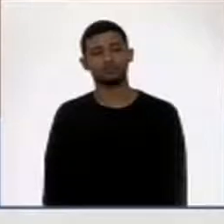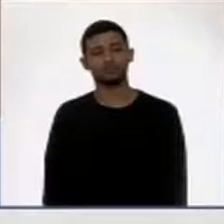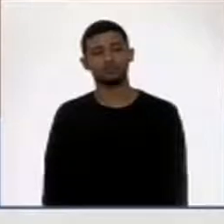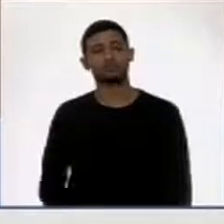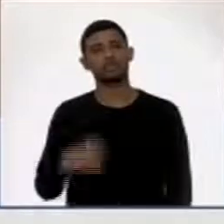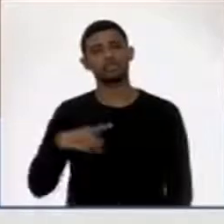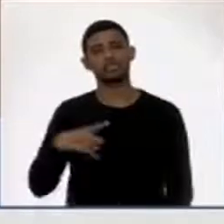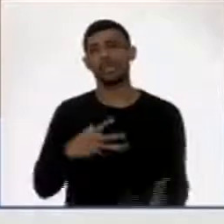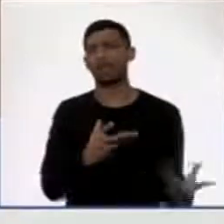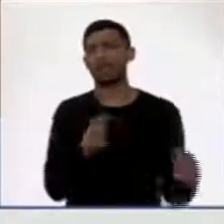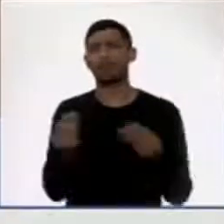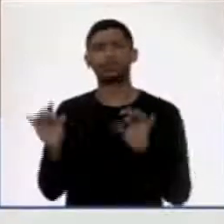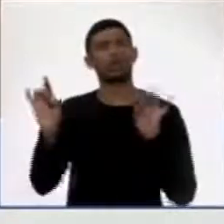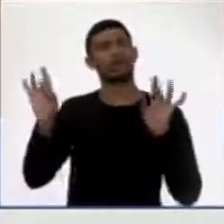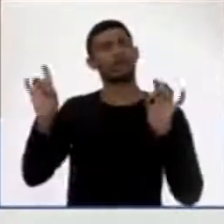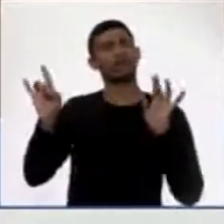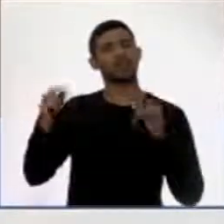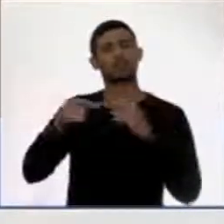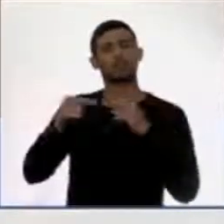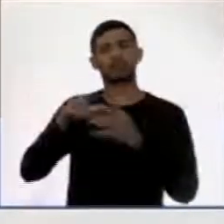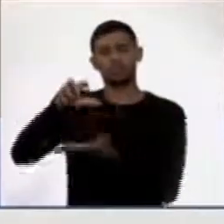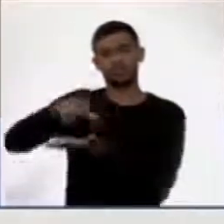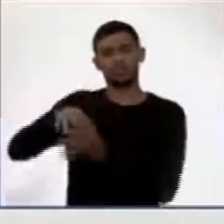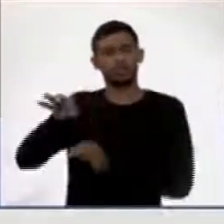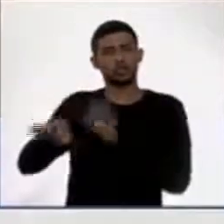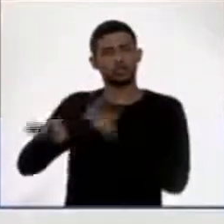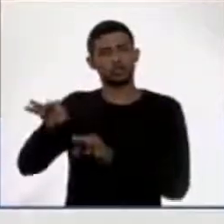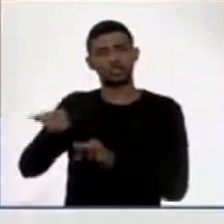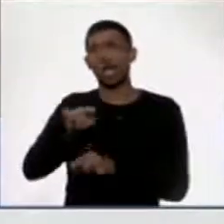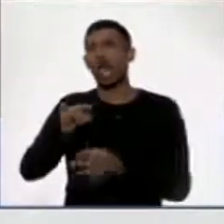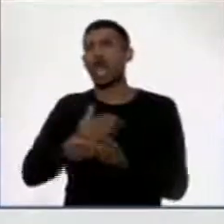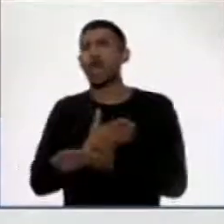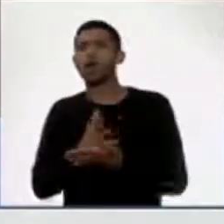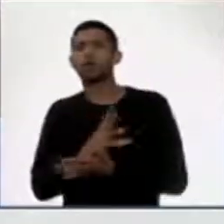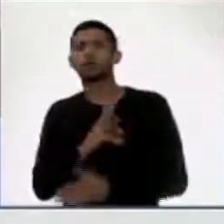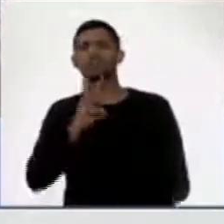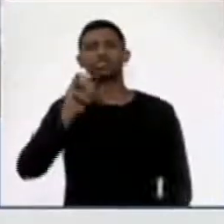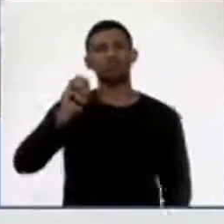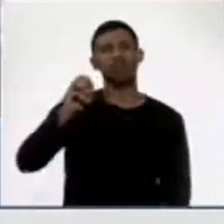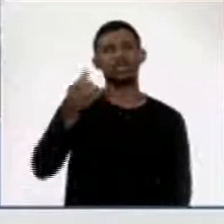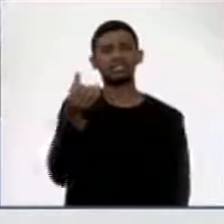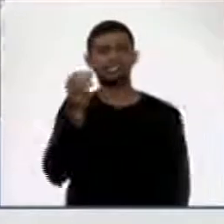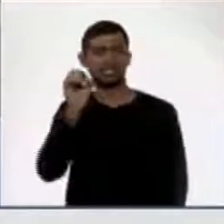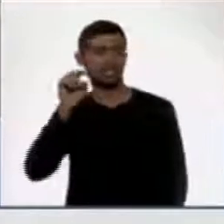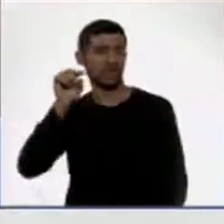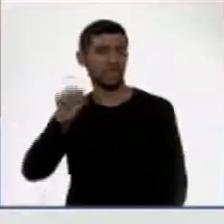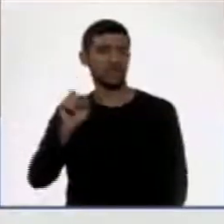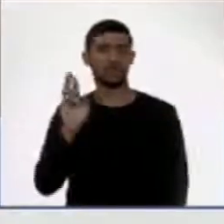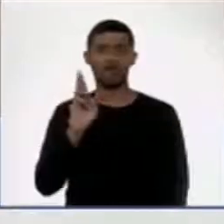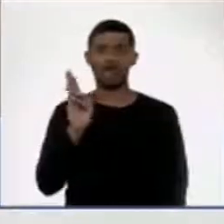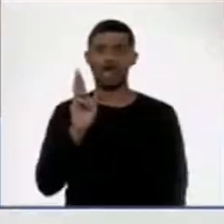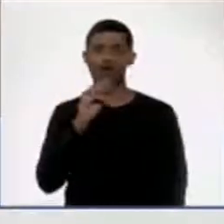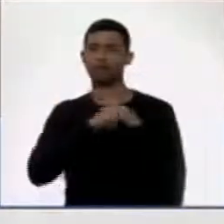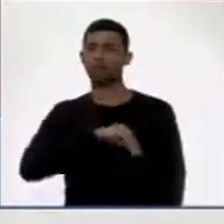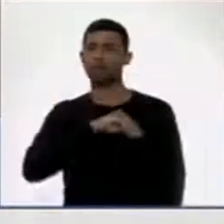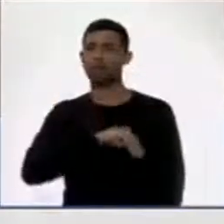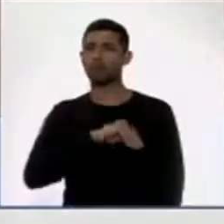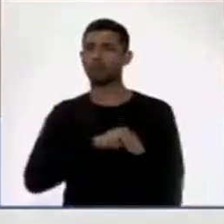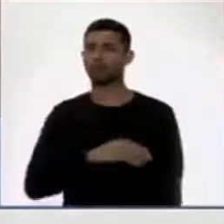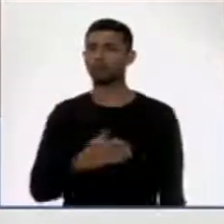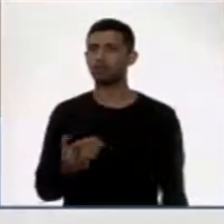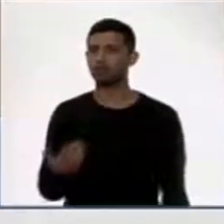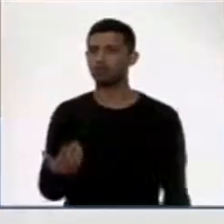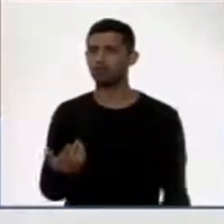no judiciário, que na ativa chegam a ganhar 50, 60 mil reais, que se corte, que